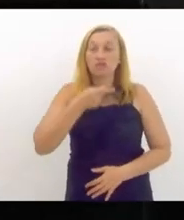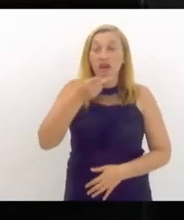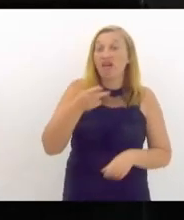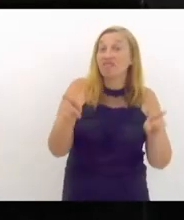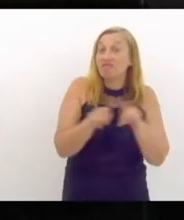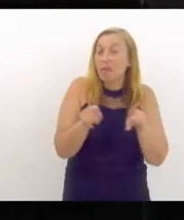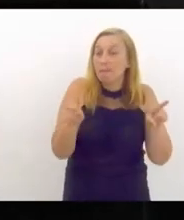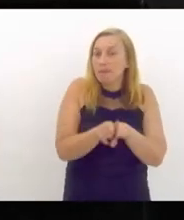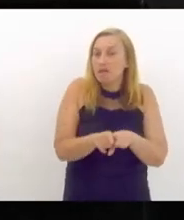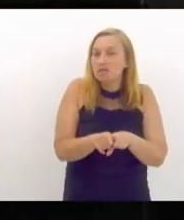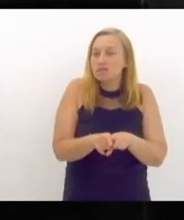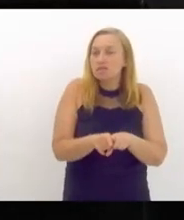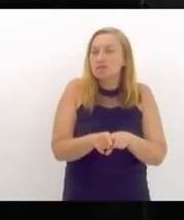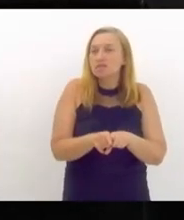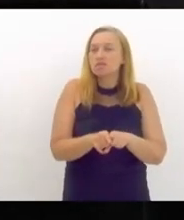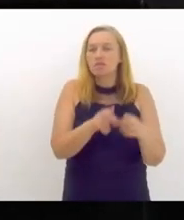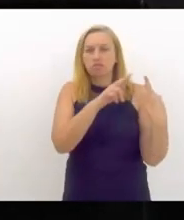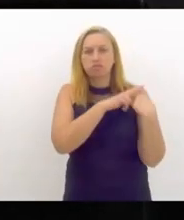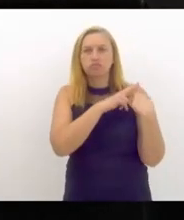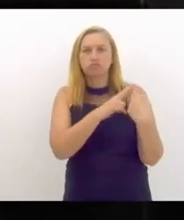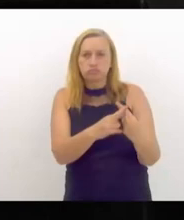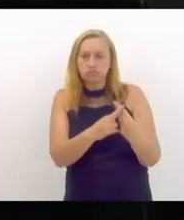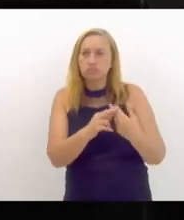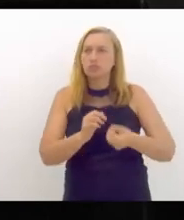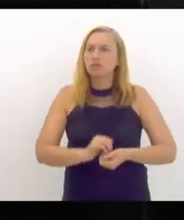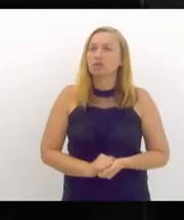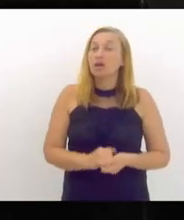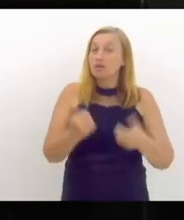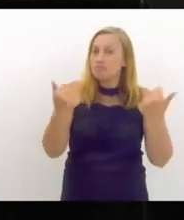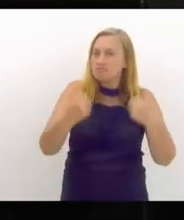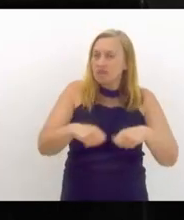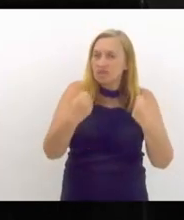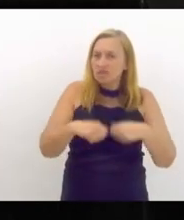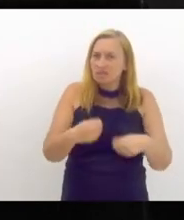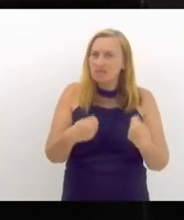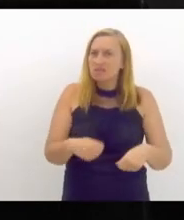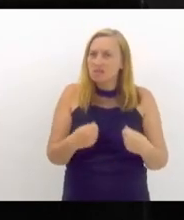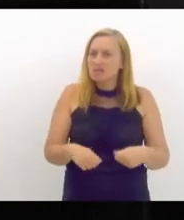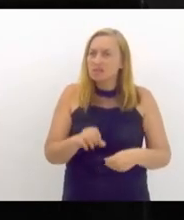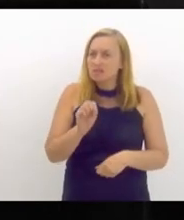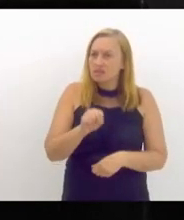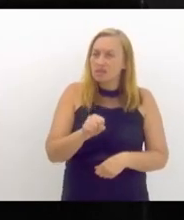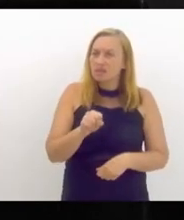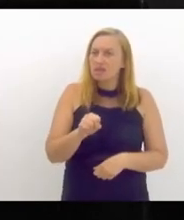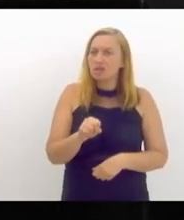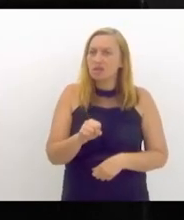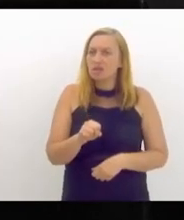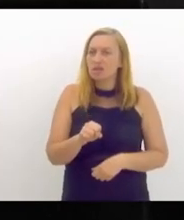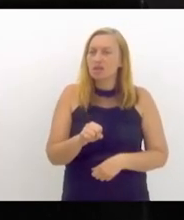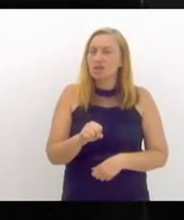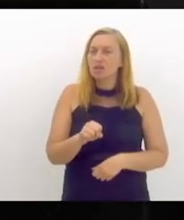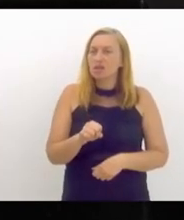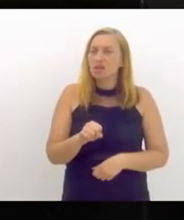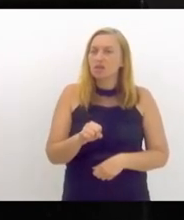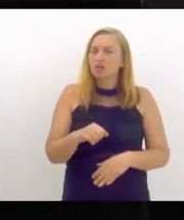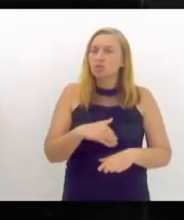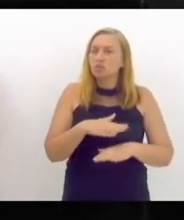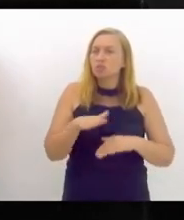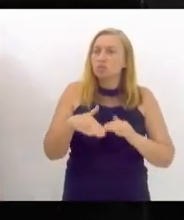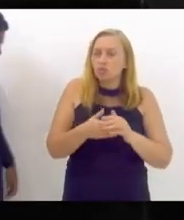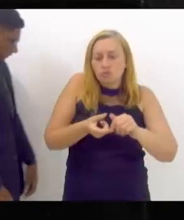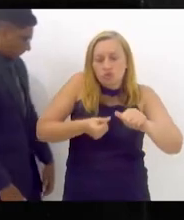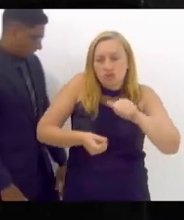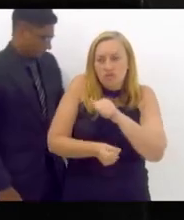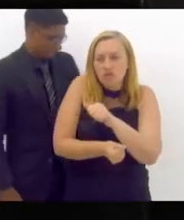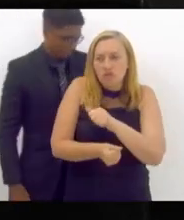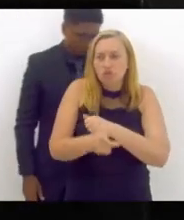também que essa responsabilização precisa recair sobre aqueles que investiram no